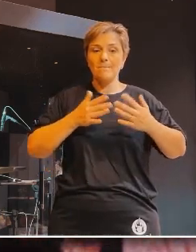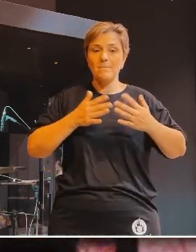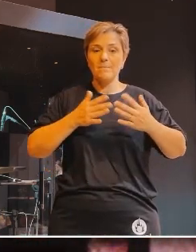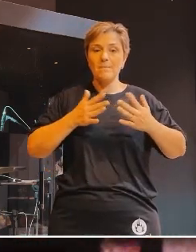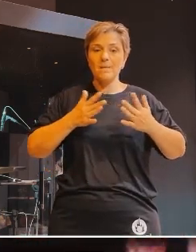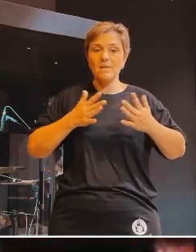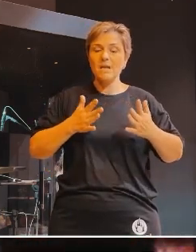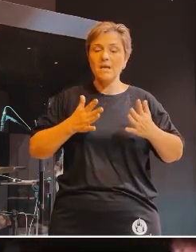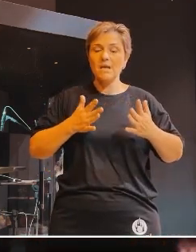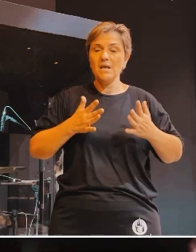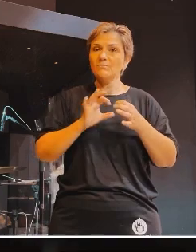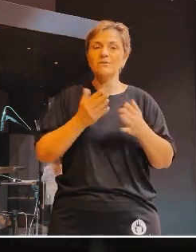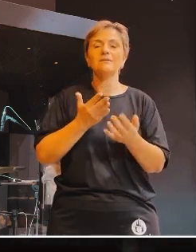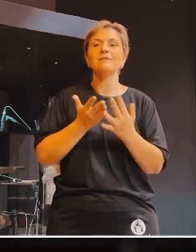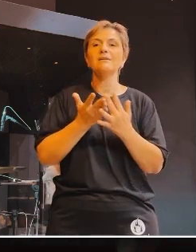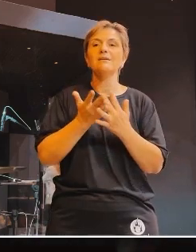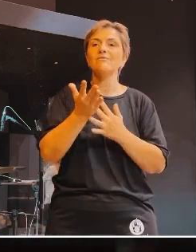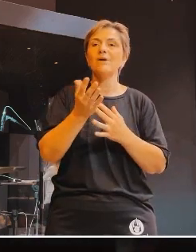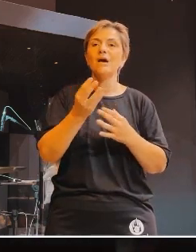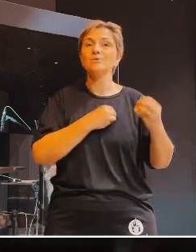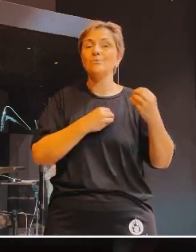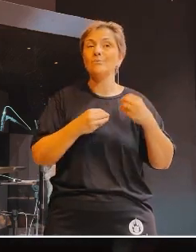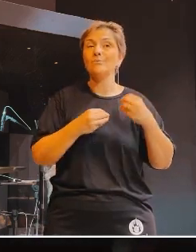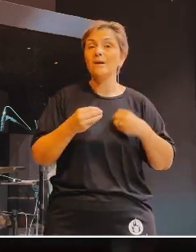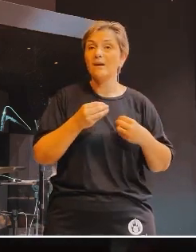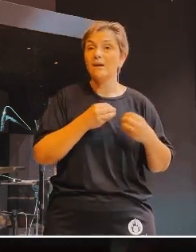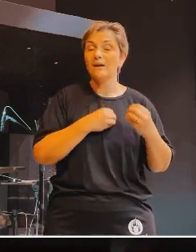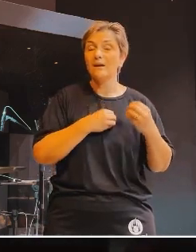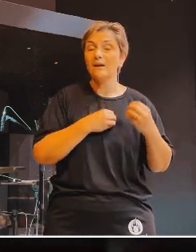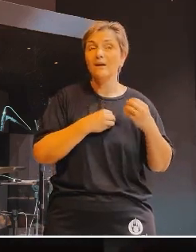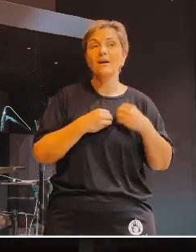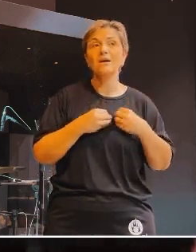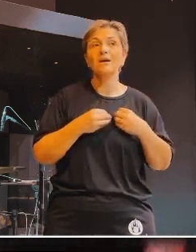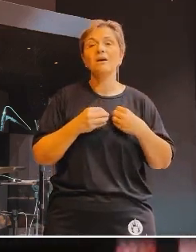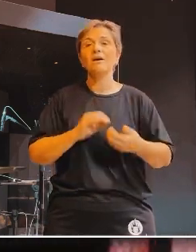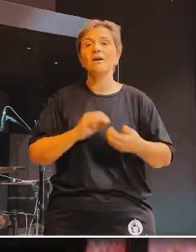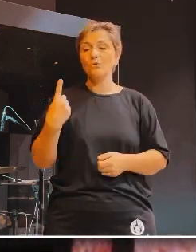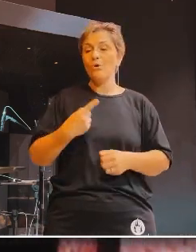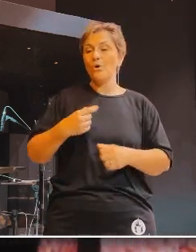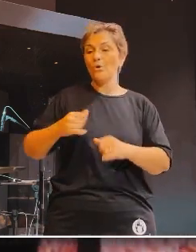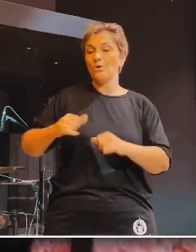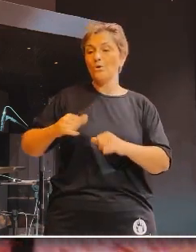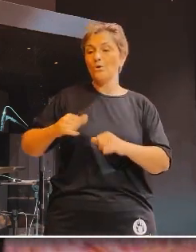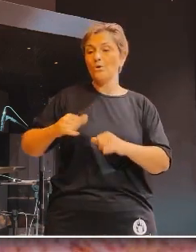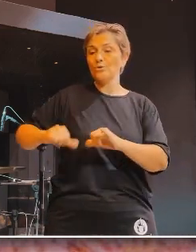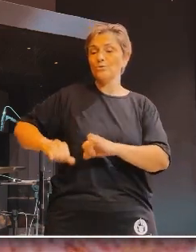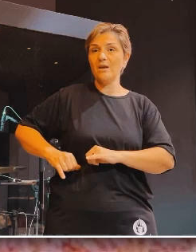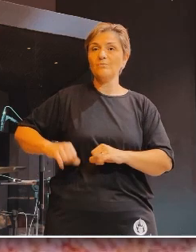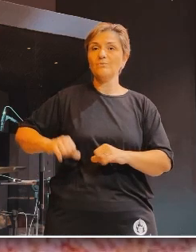permitimos através do pecado, da legalidade, nós sofremos as consequências das nossas ações.